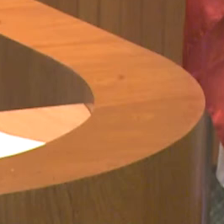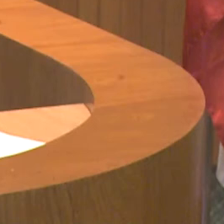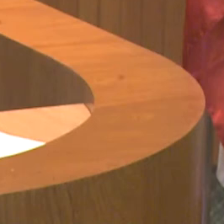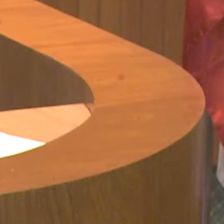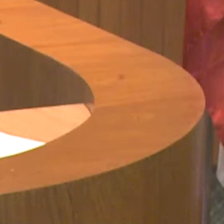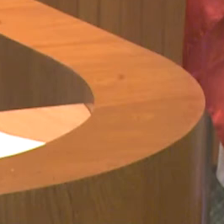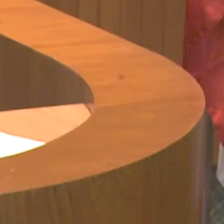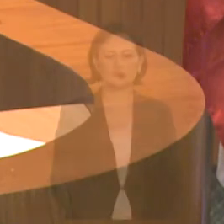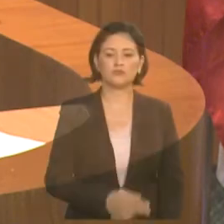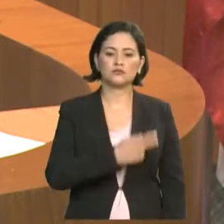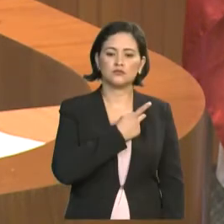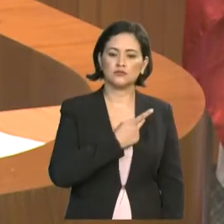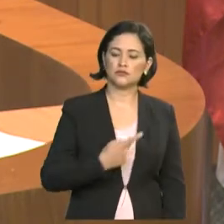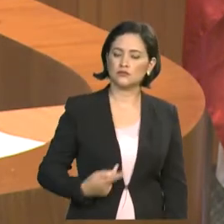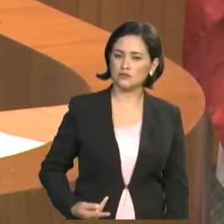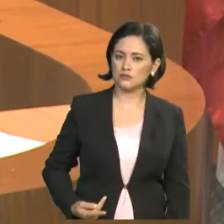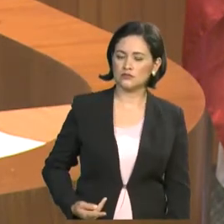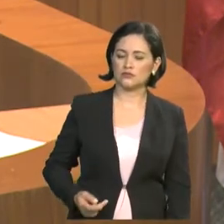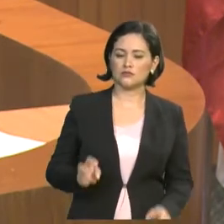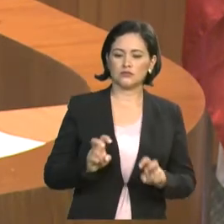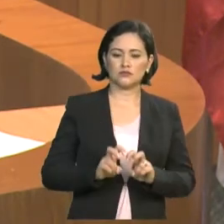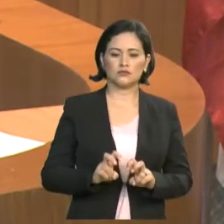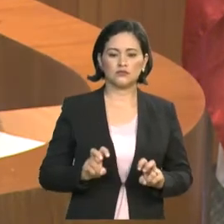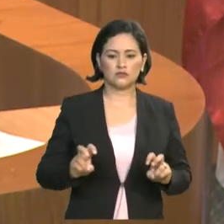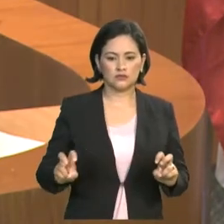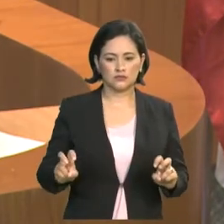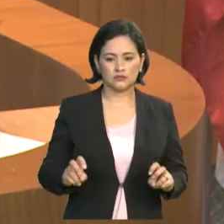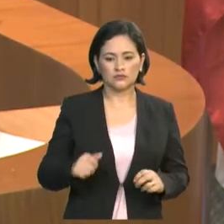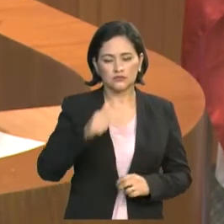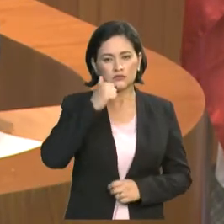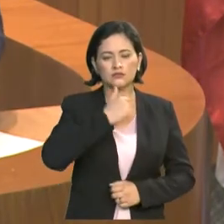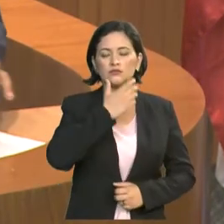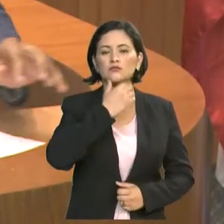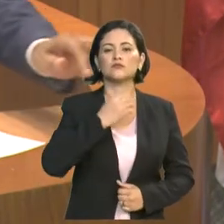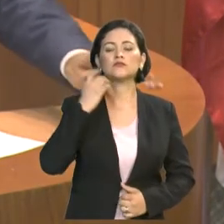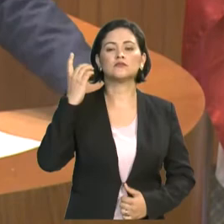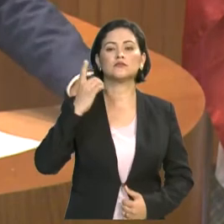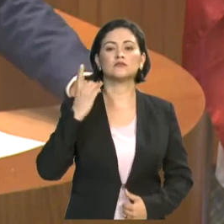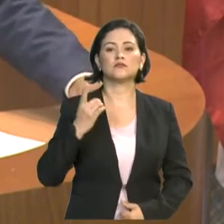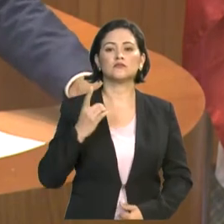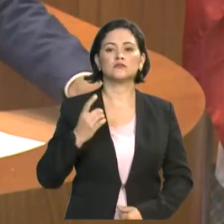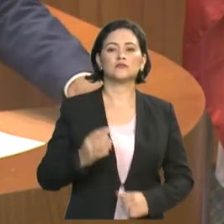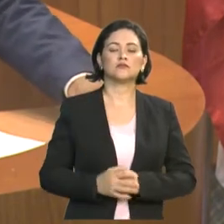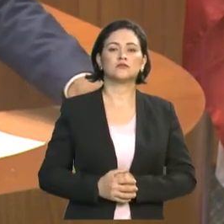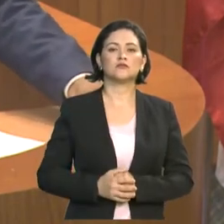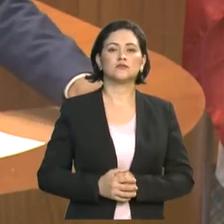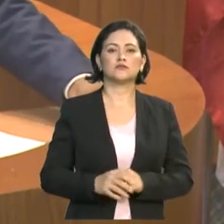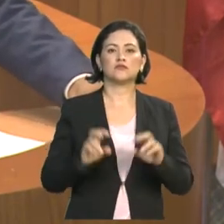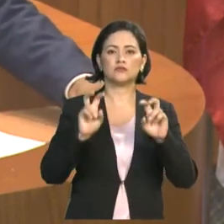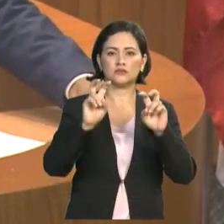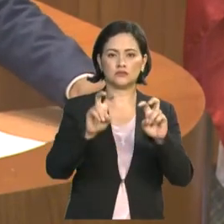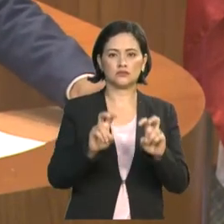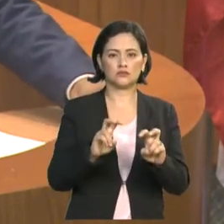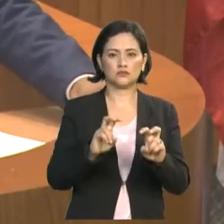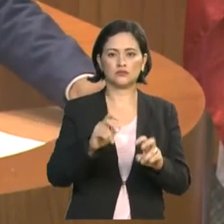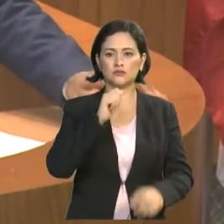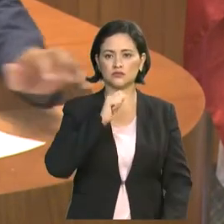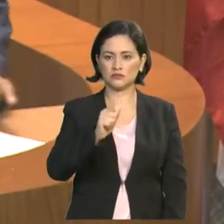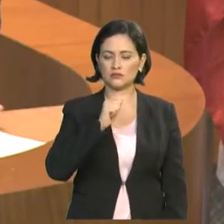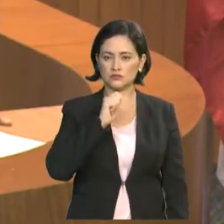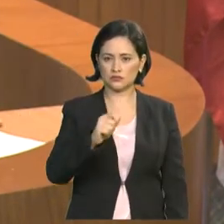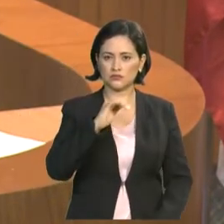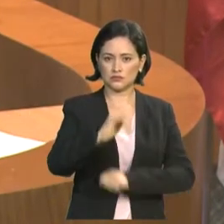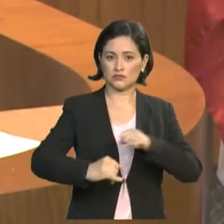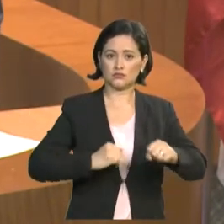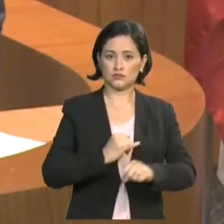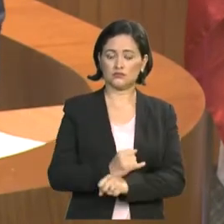Senhor presidente, demais membros da mesa, senhoras e senhores deputados, imprensa, galeria, internautas, telespectadores, acompanhem por meio da TV Assembleia, nosso